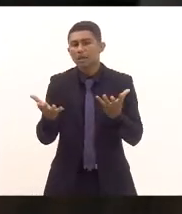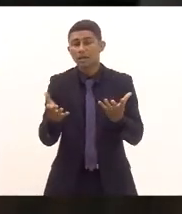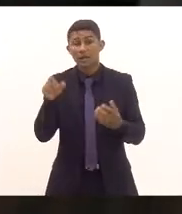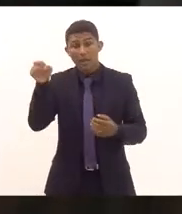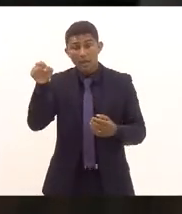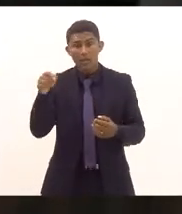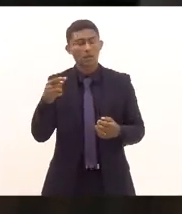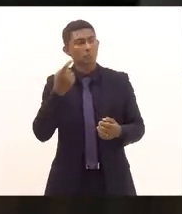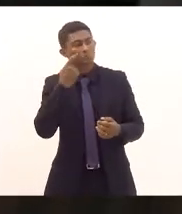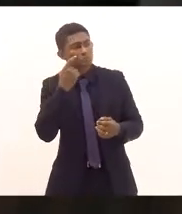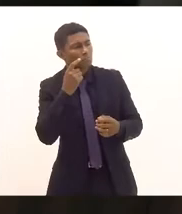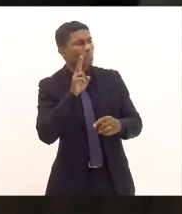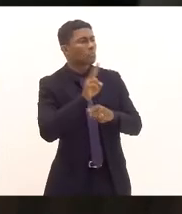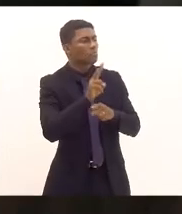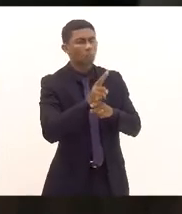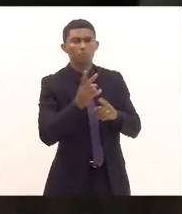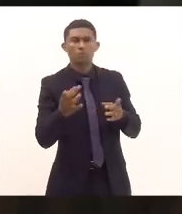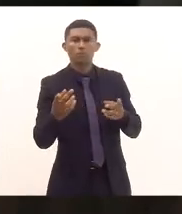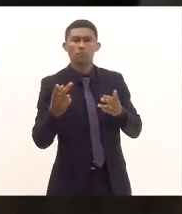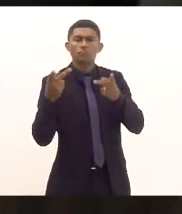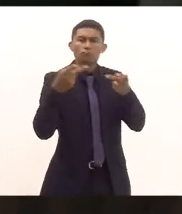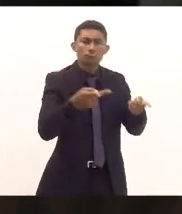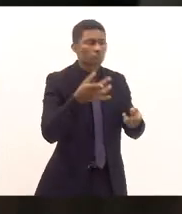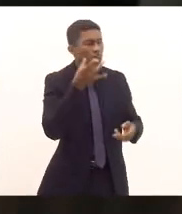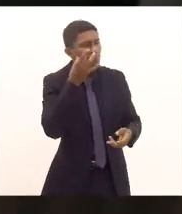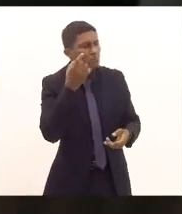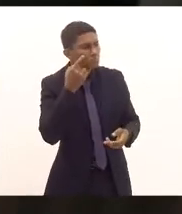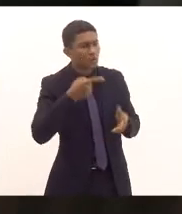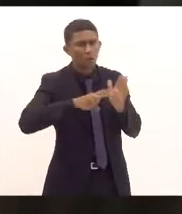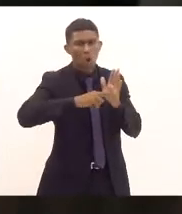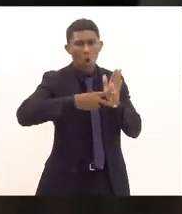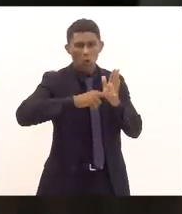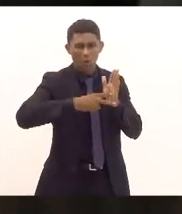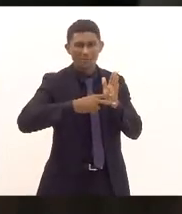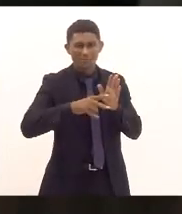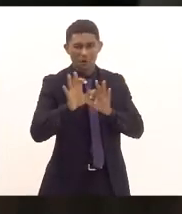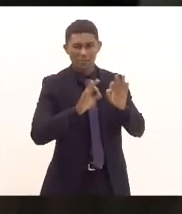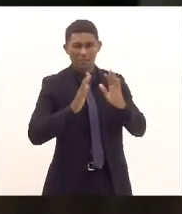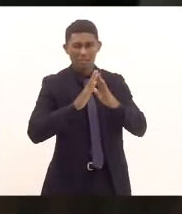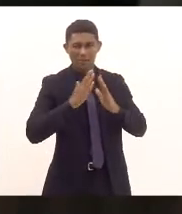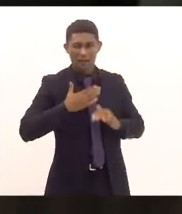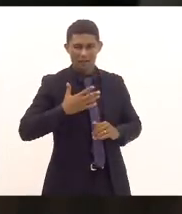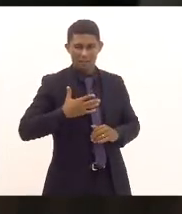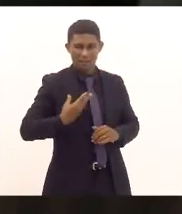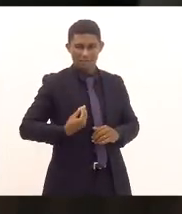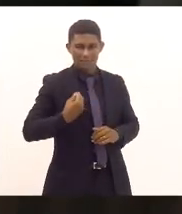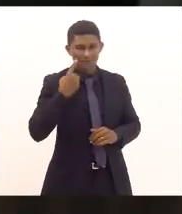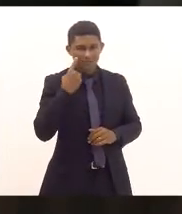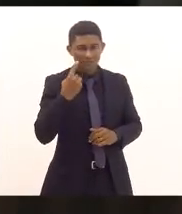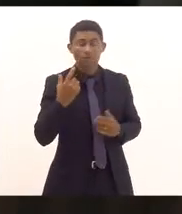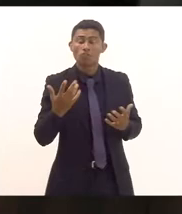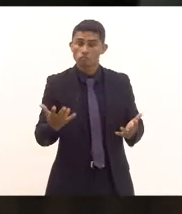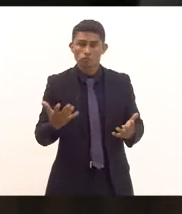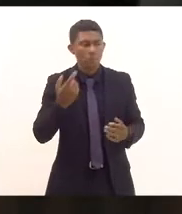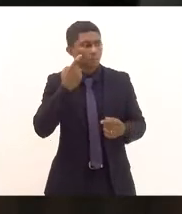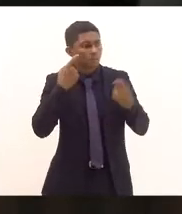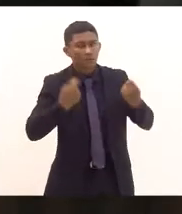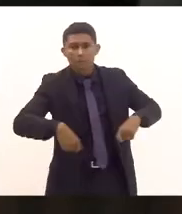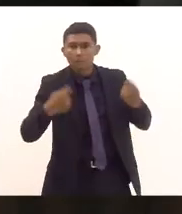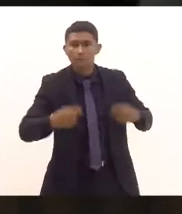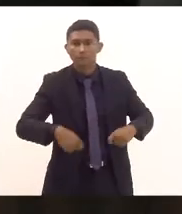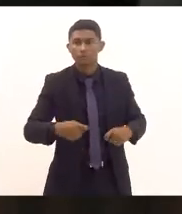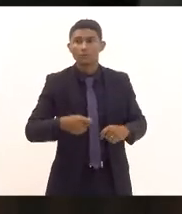todas as caixas desse tipo e dos condomínios Minha Casa Minha Vida ou o demais pode precisa ter uma atenção